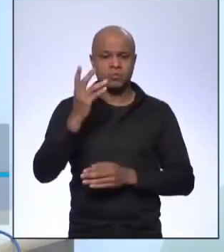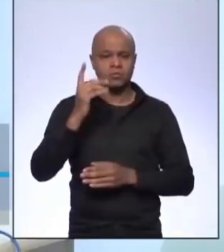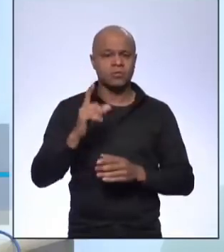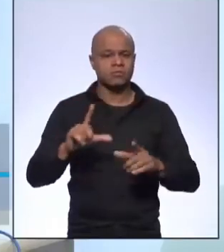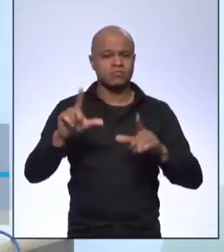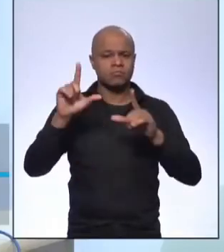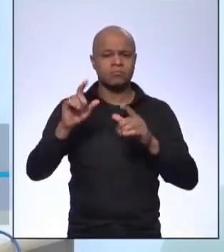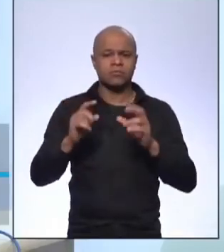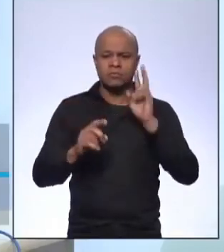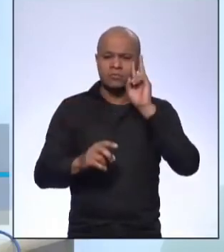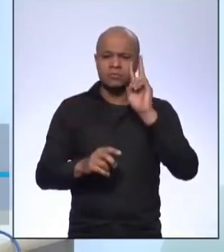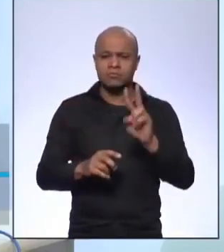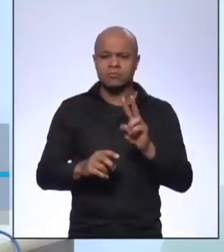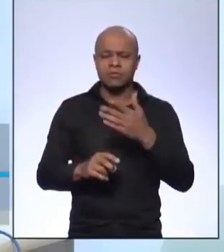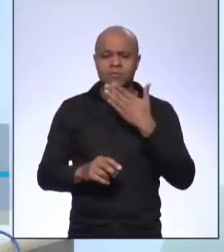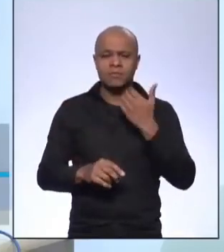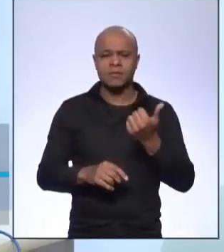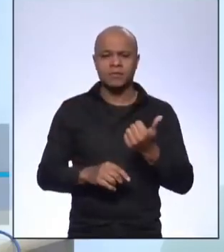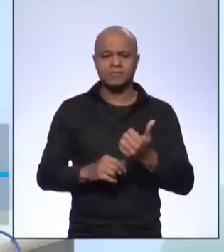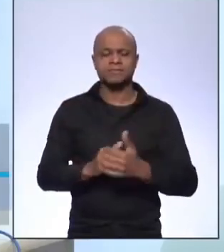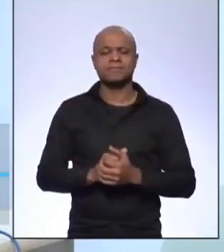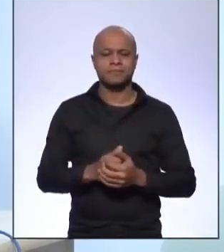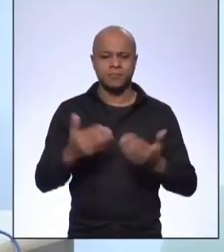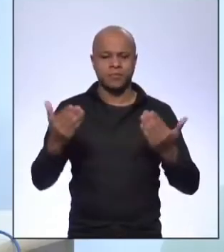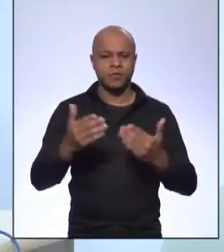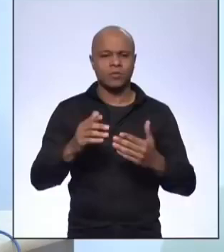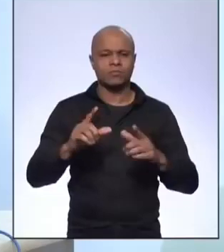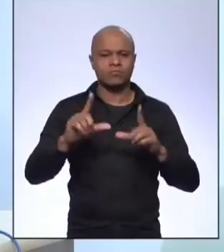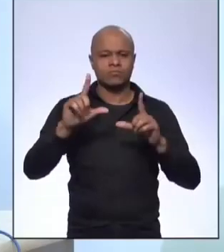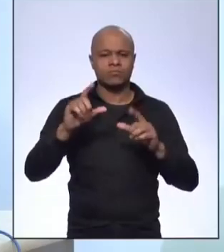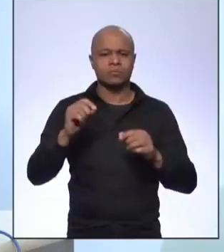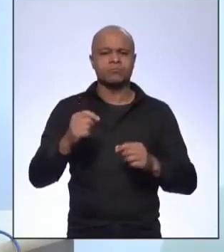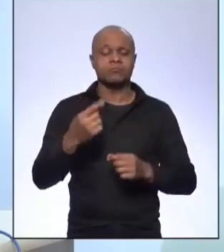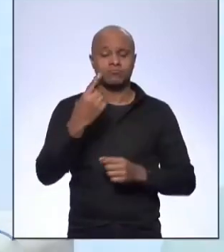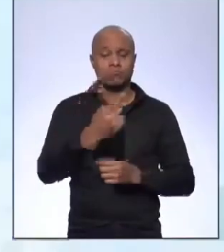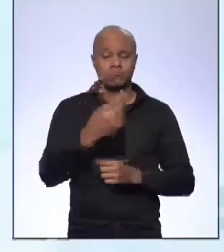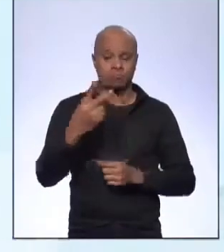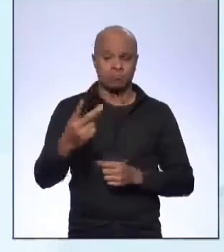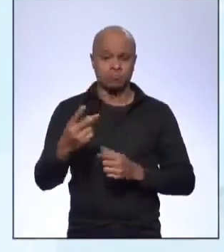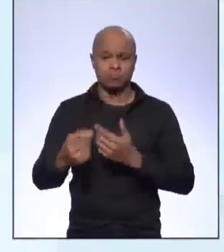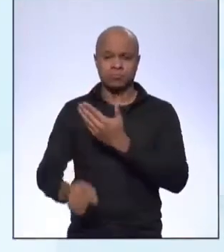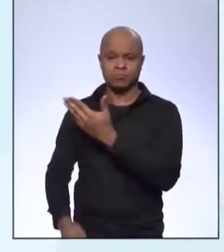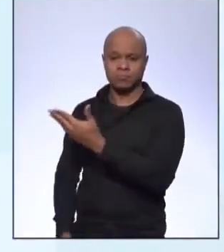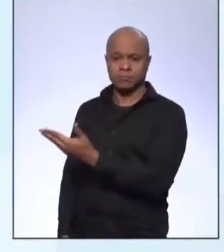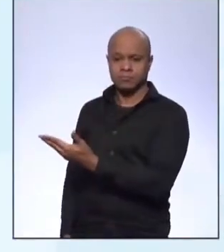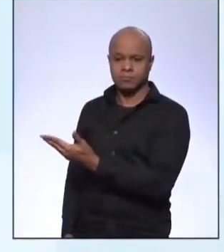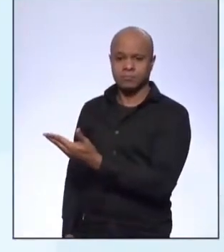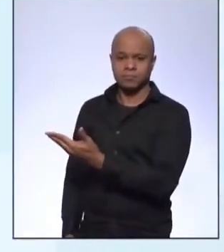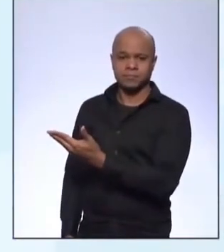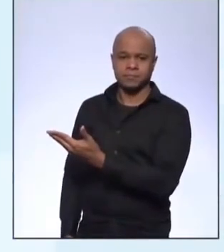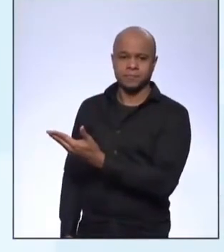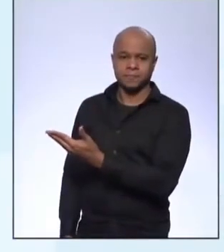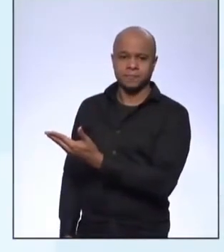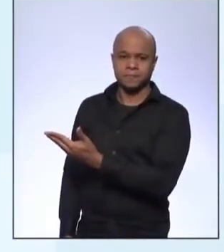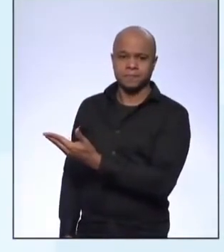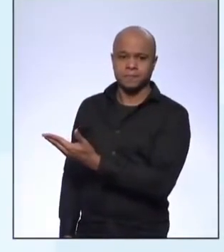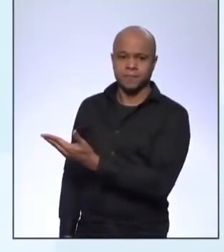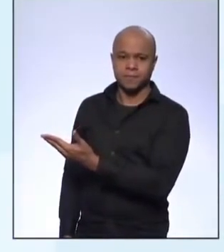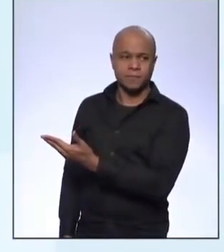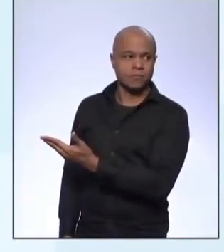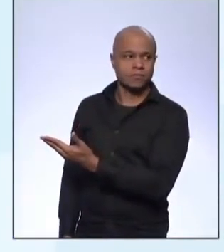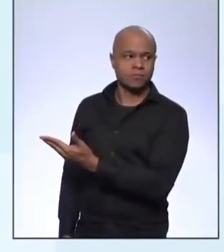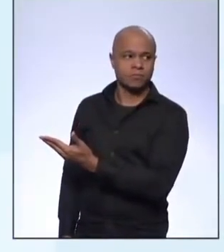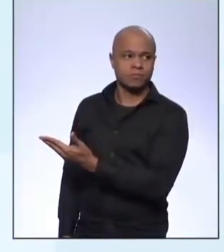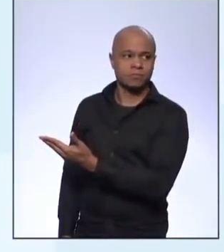cena. Vamos observar com um pouquinho mais de detalhes, vamos colocar os recortes 1 e 2 novamente na tela para vocês. Então, olha só, no recorte 1